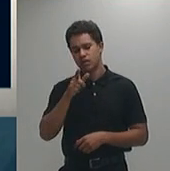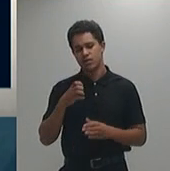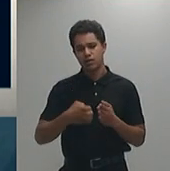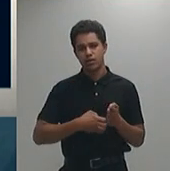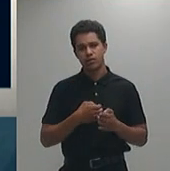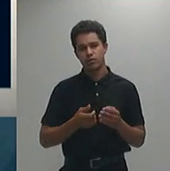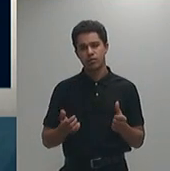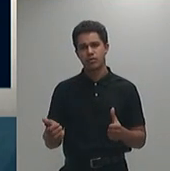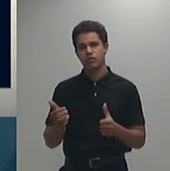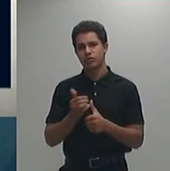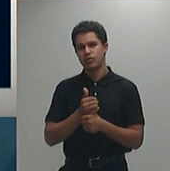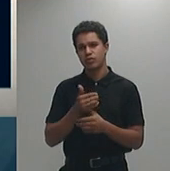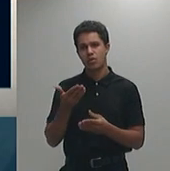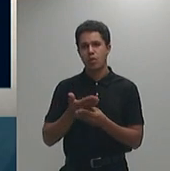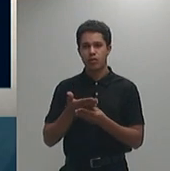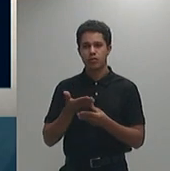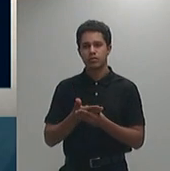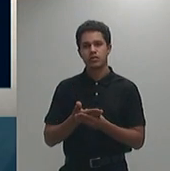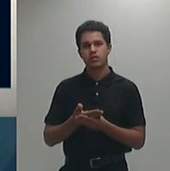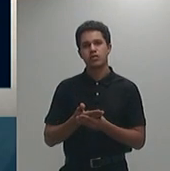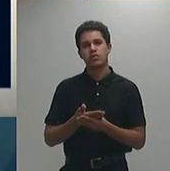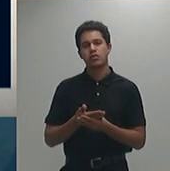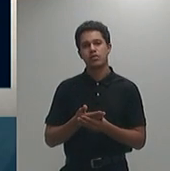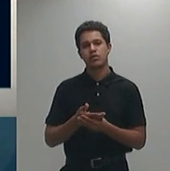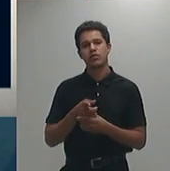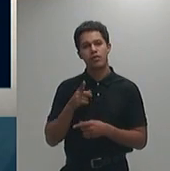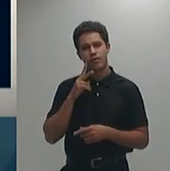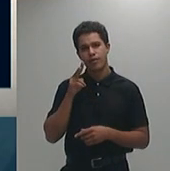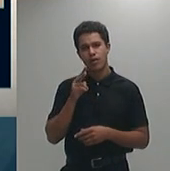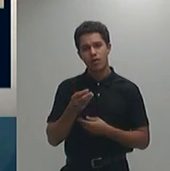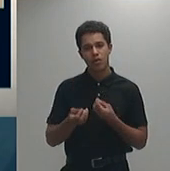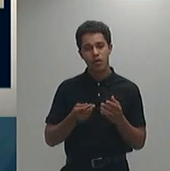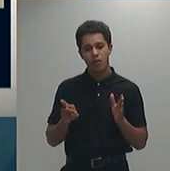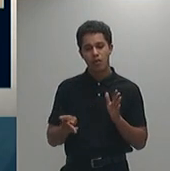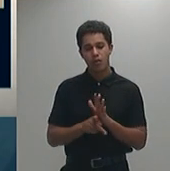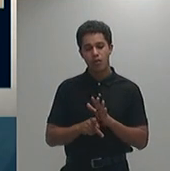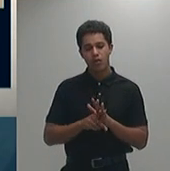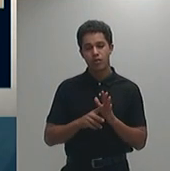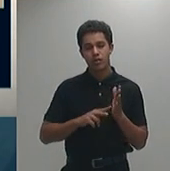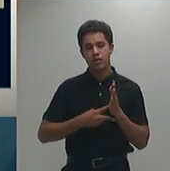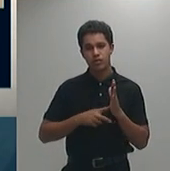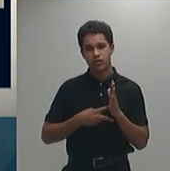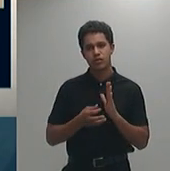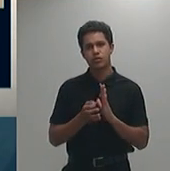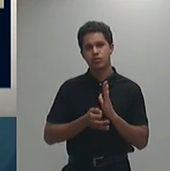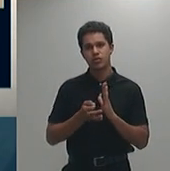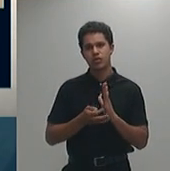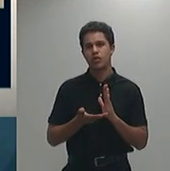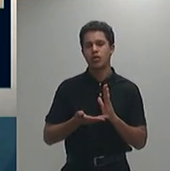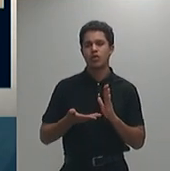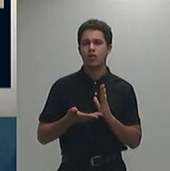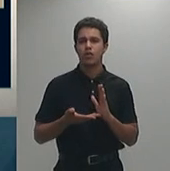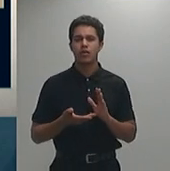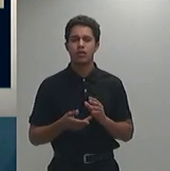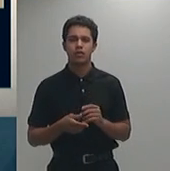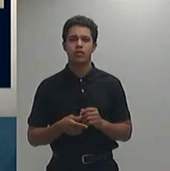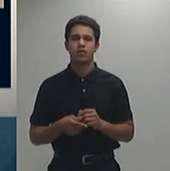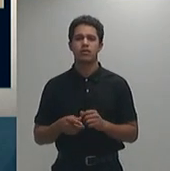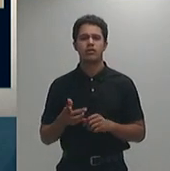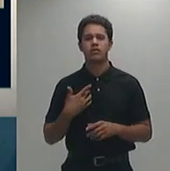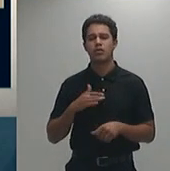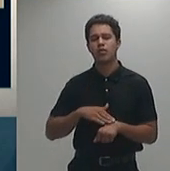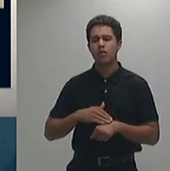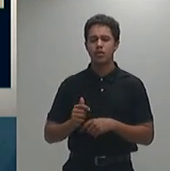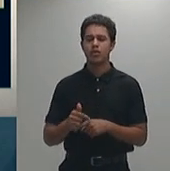processual vejas que a própria condição de acionista minoritário dos horas interessados Deus não só em momento posterior aos